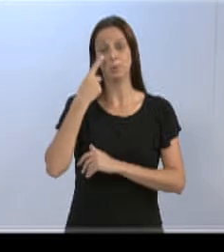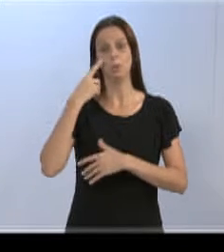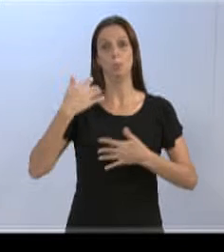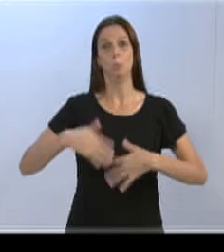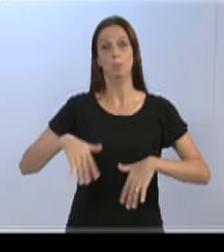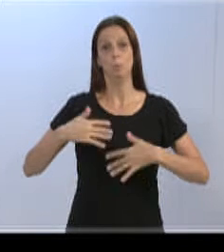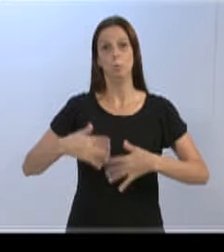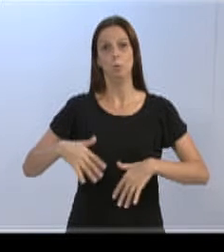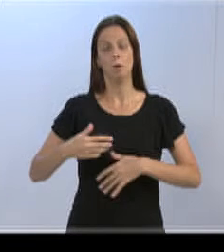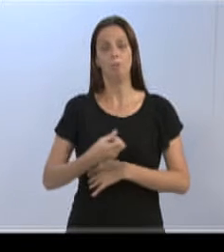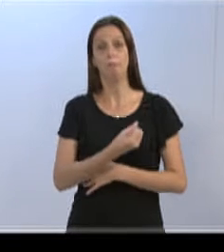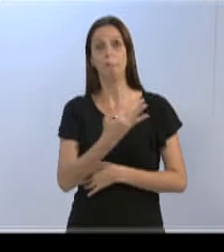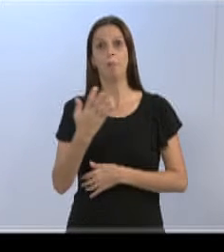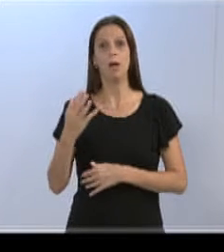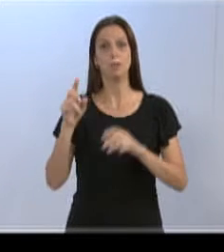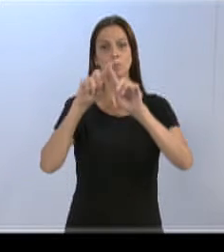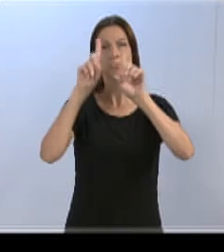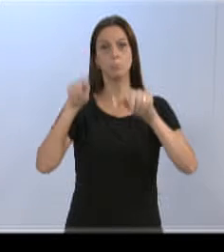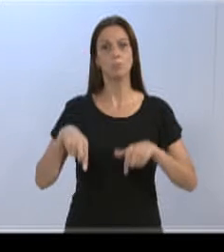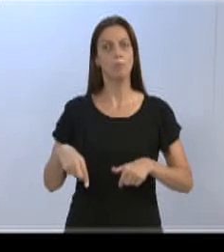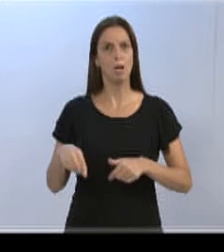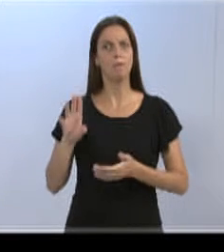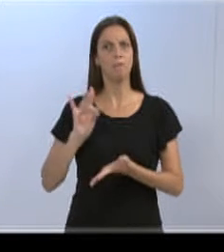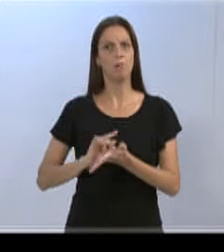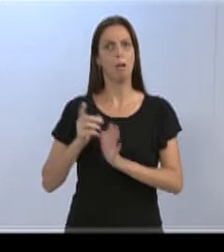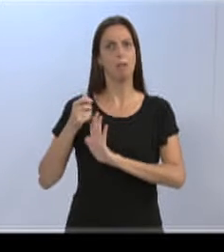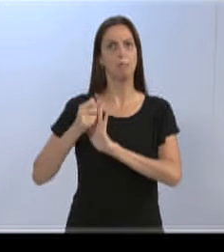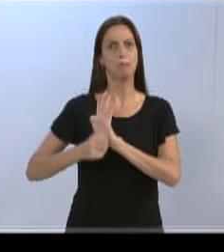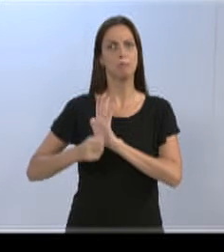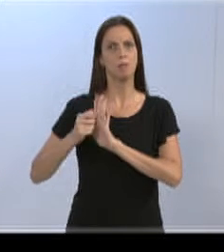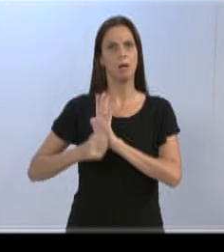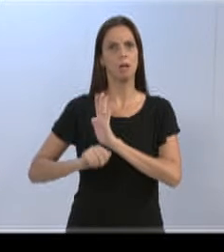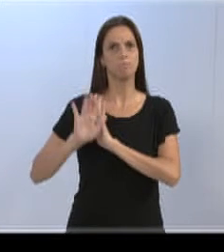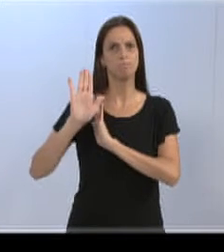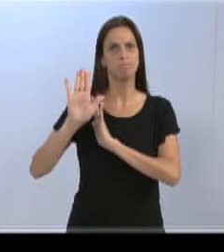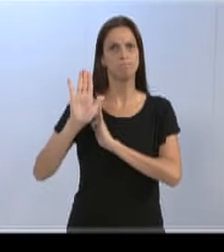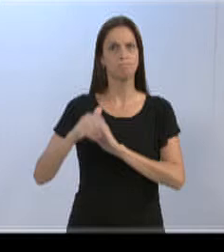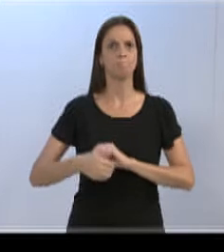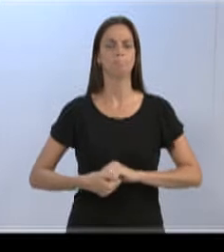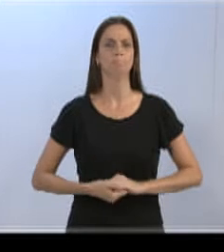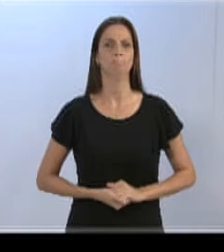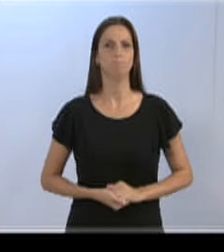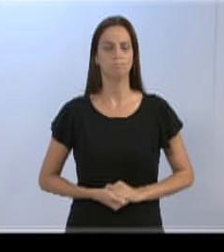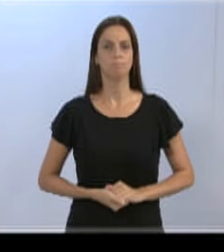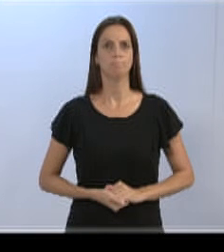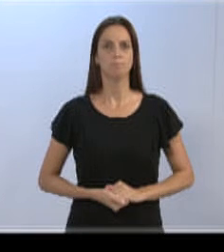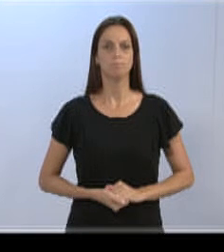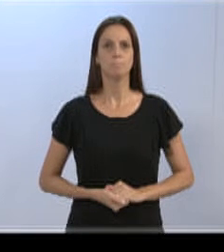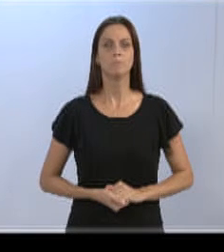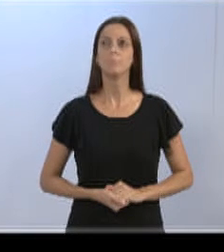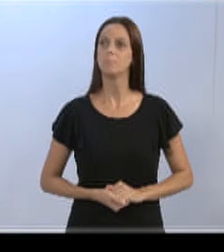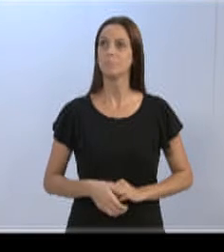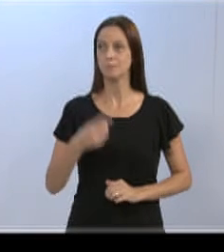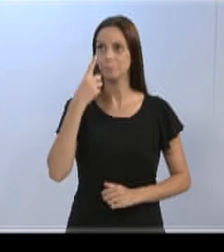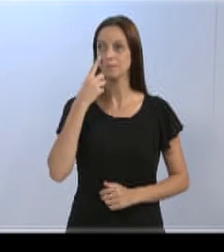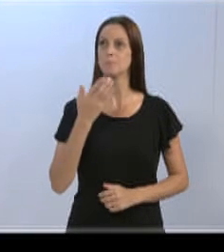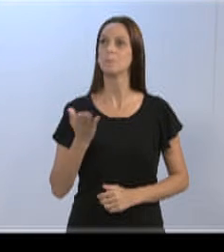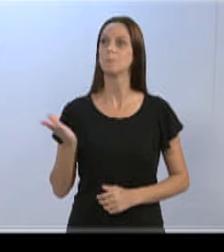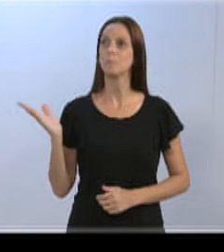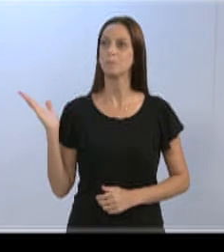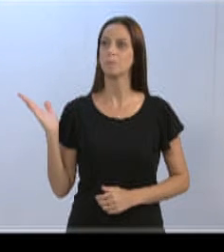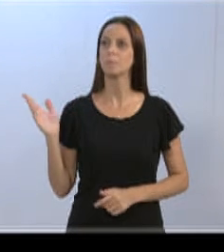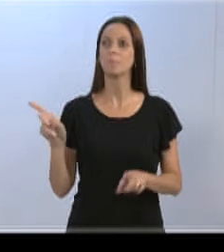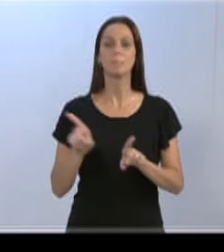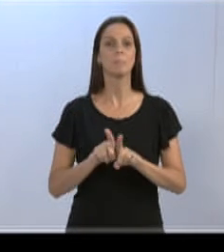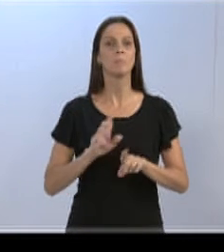índice de funcionários afastados pelo departamento médico. Pode passar? E as